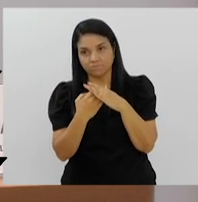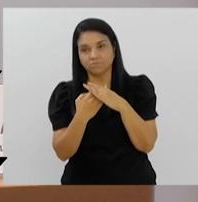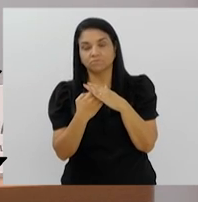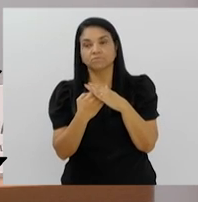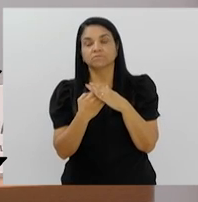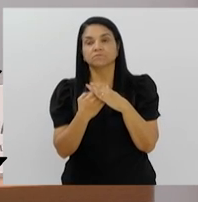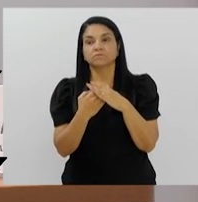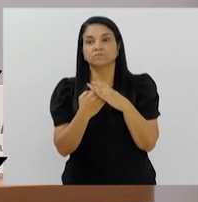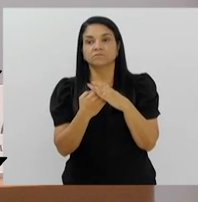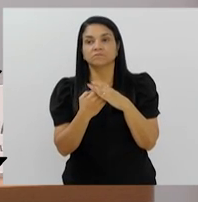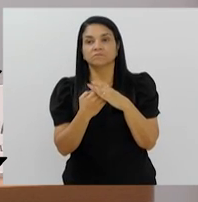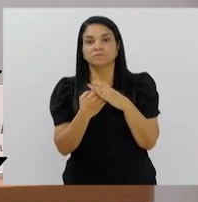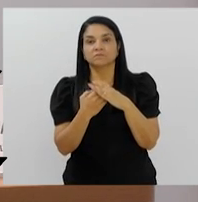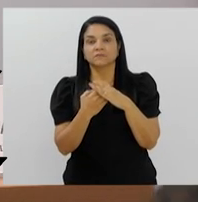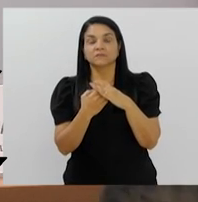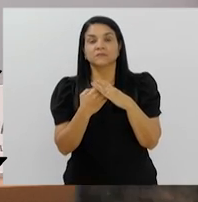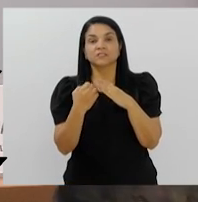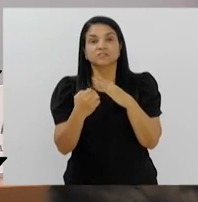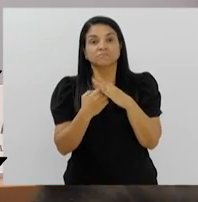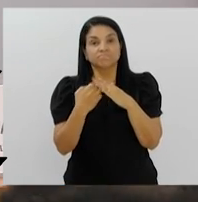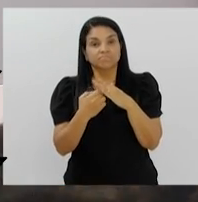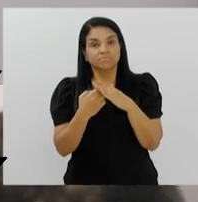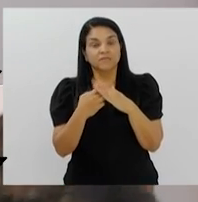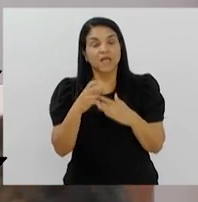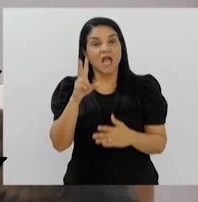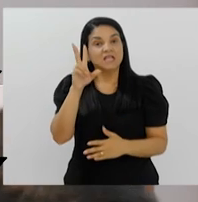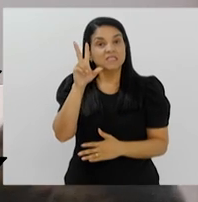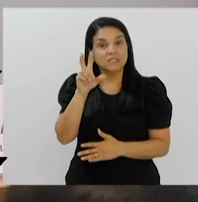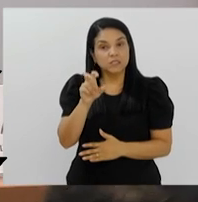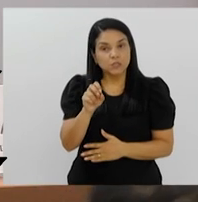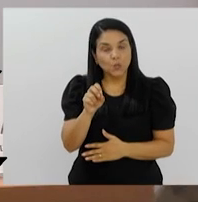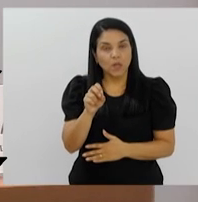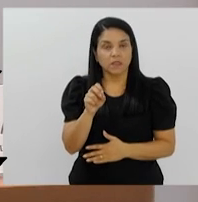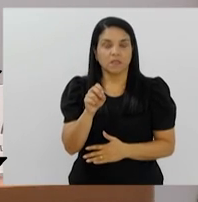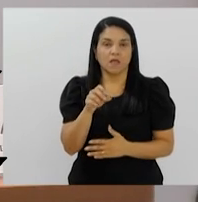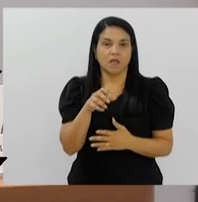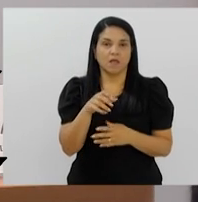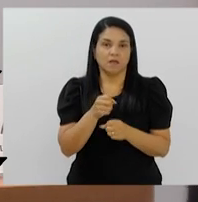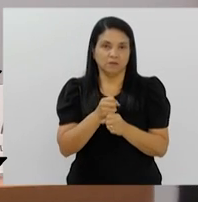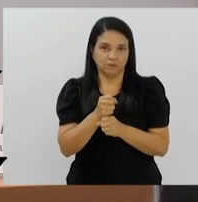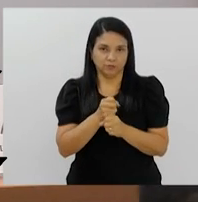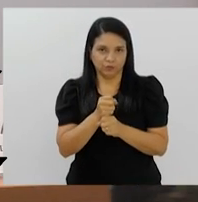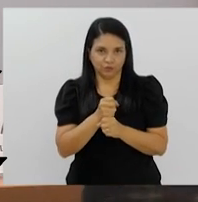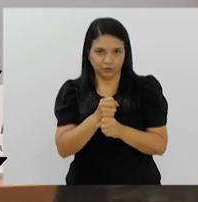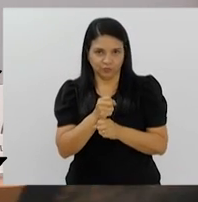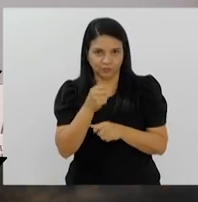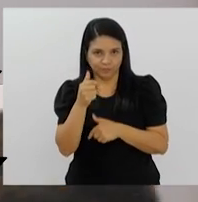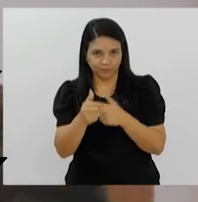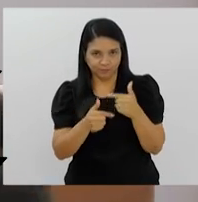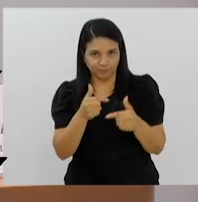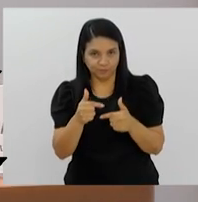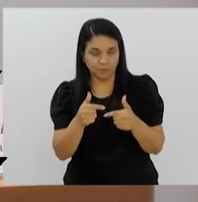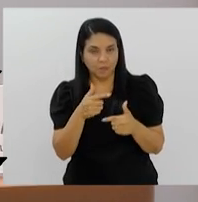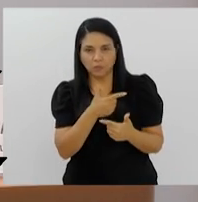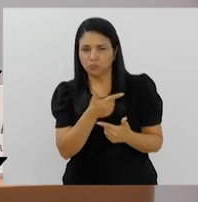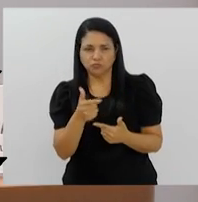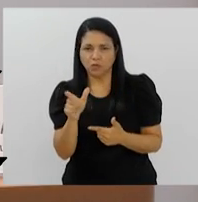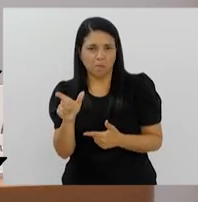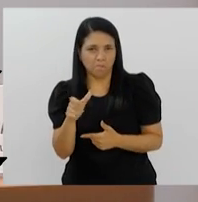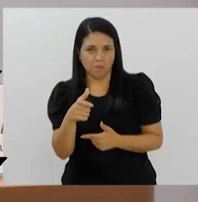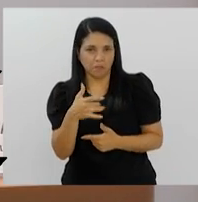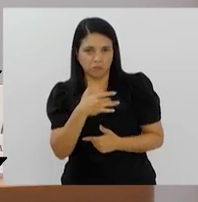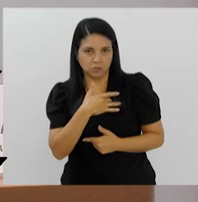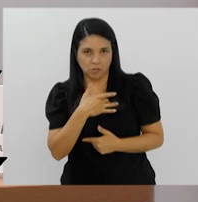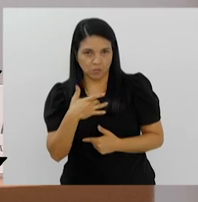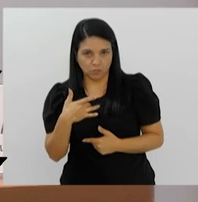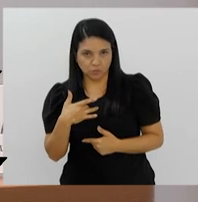assim é uma empresa que já existe há 50 anos no mercado só que ela não operava planos de saúde há muito tempo ela deixou de